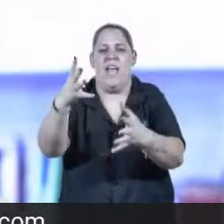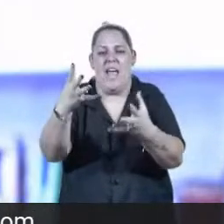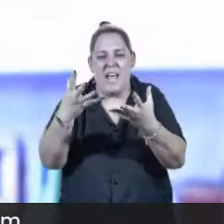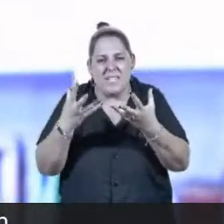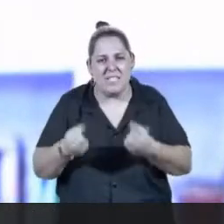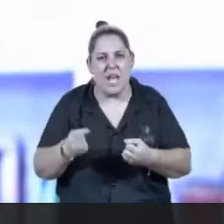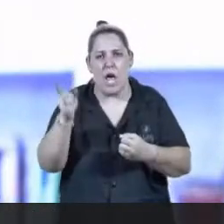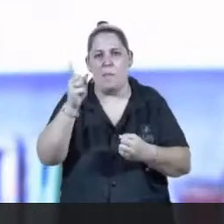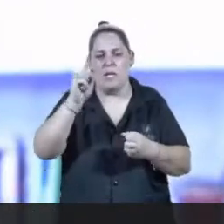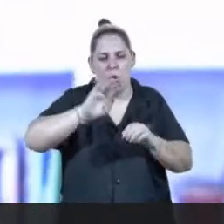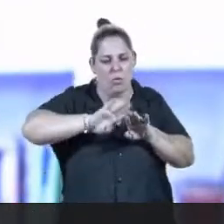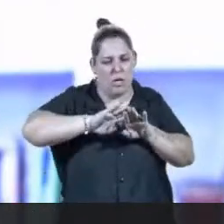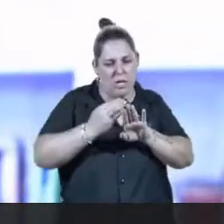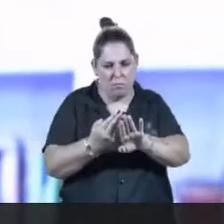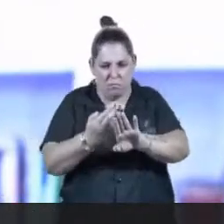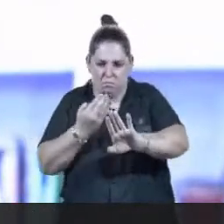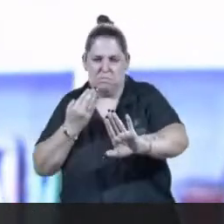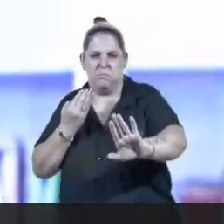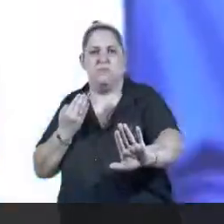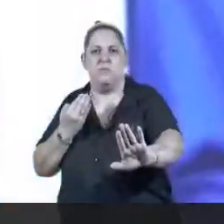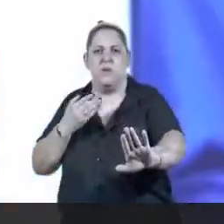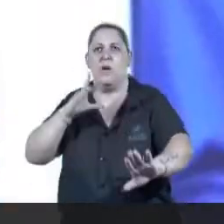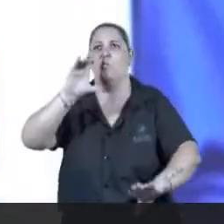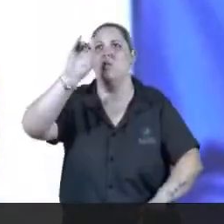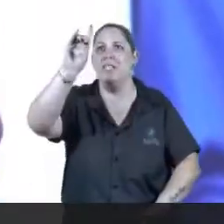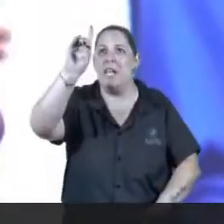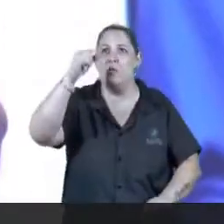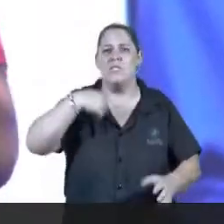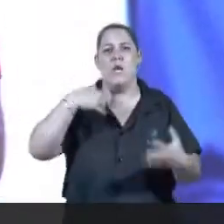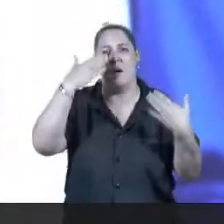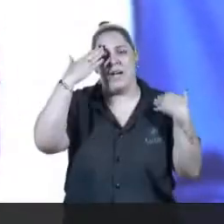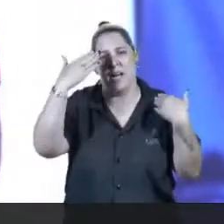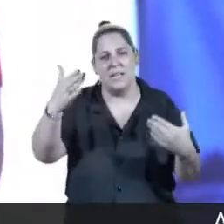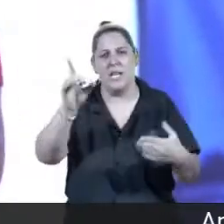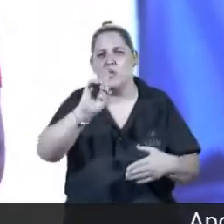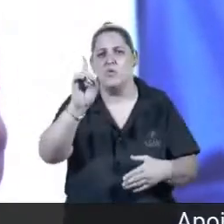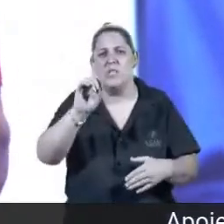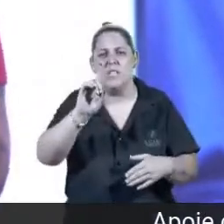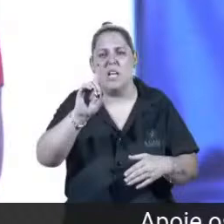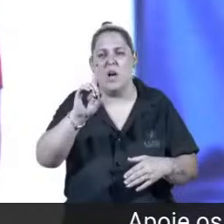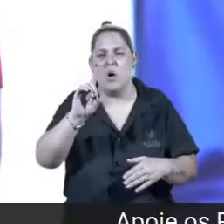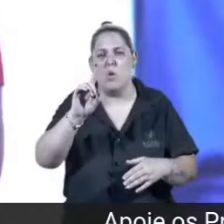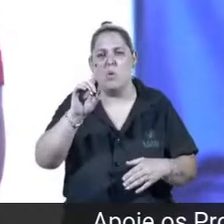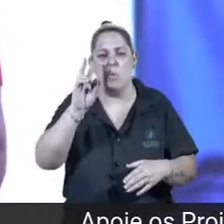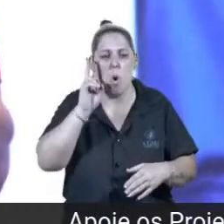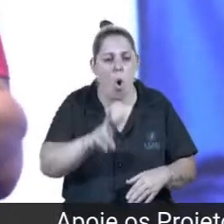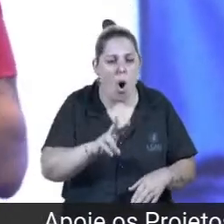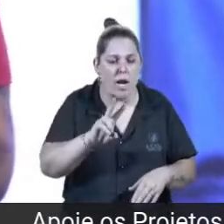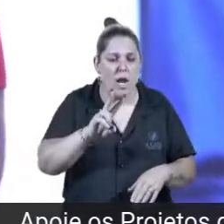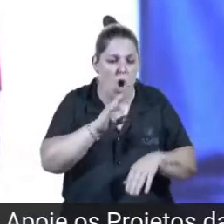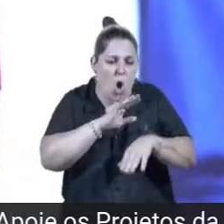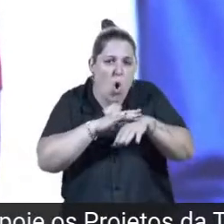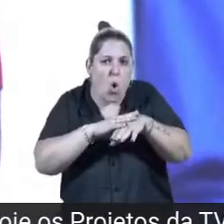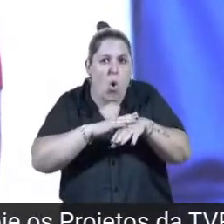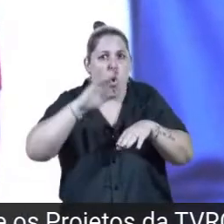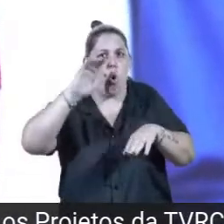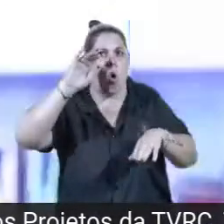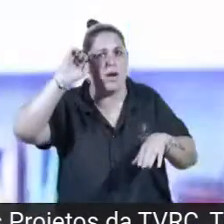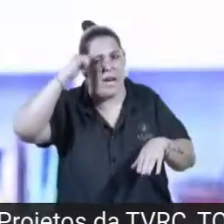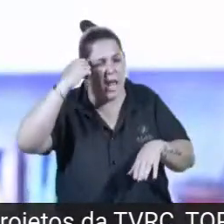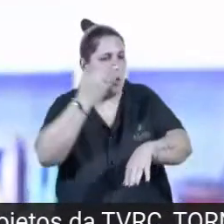que exclui. O Deus que eu agradeço, ele não faz distinção da cor da pele ou da orientação